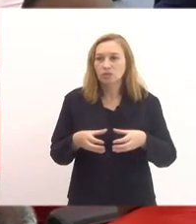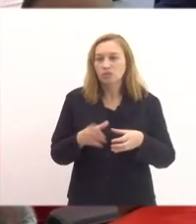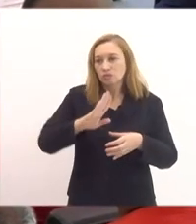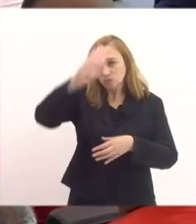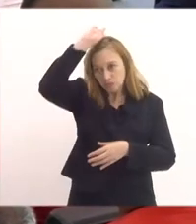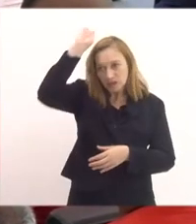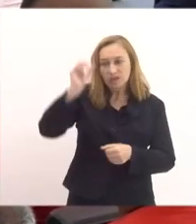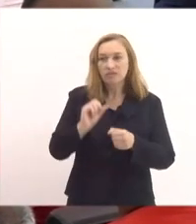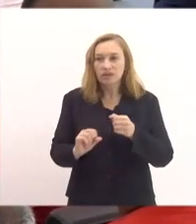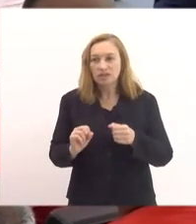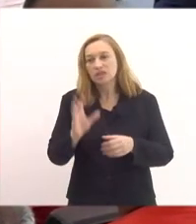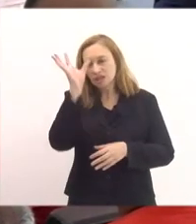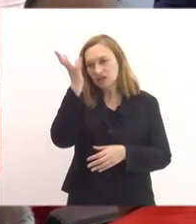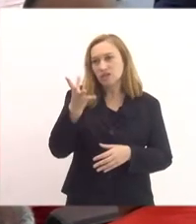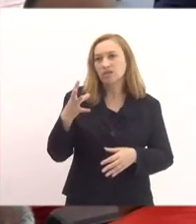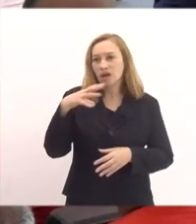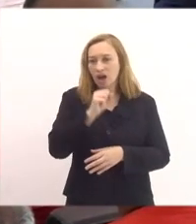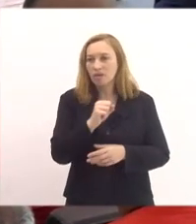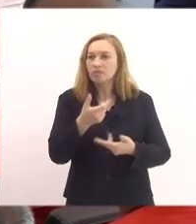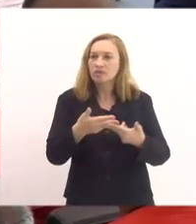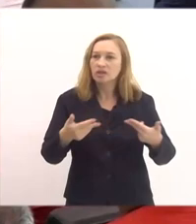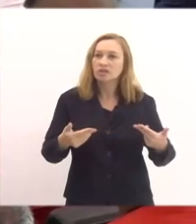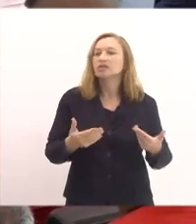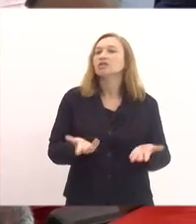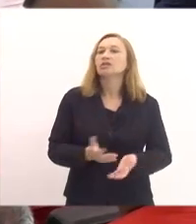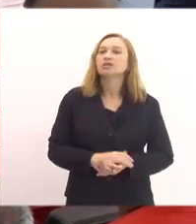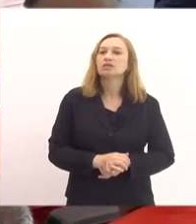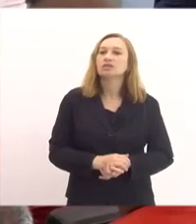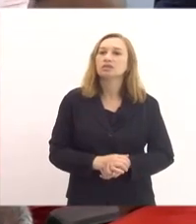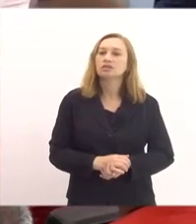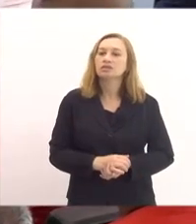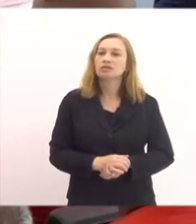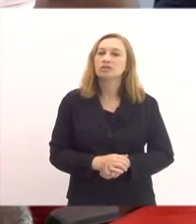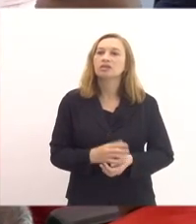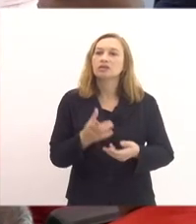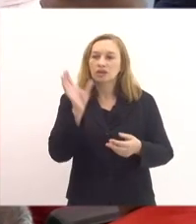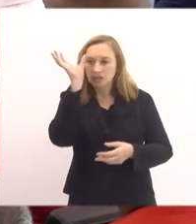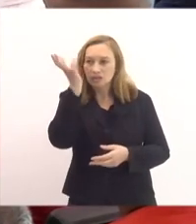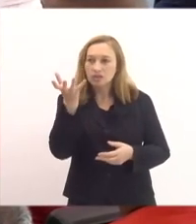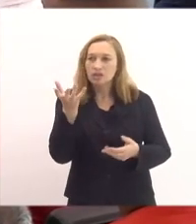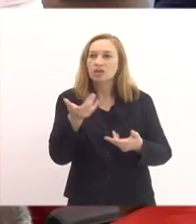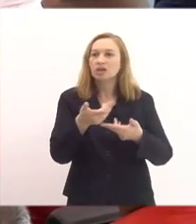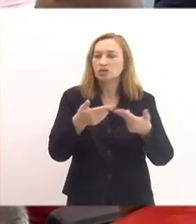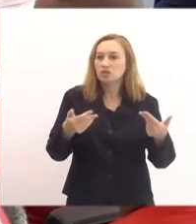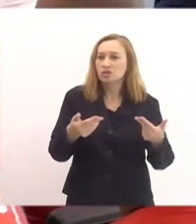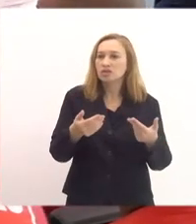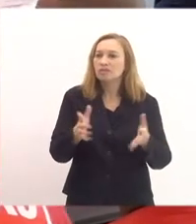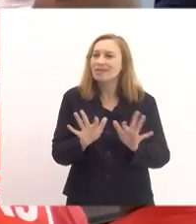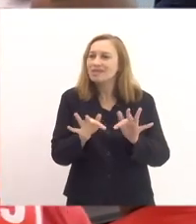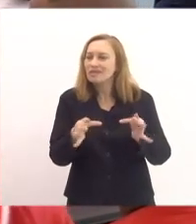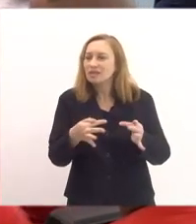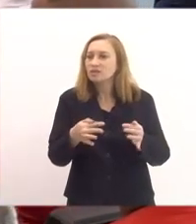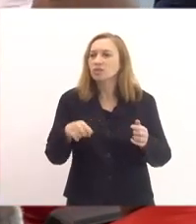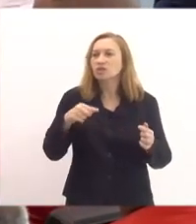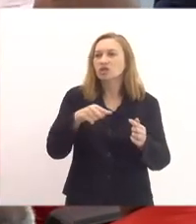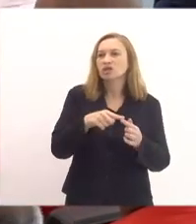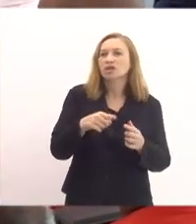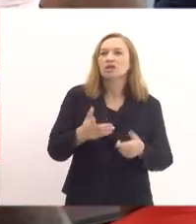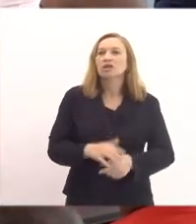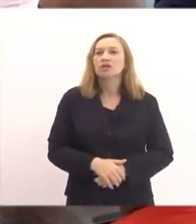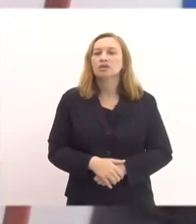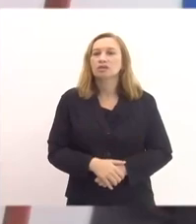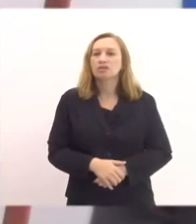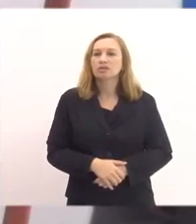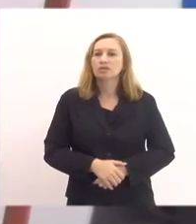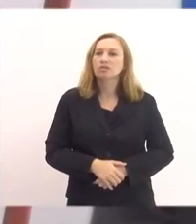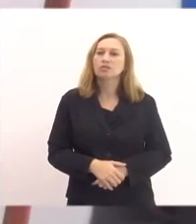gente tem conseguido resolver muito caso, claro, concursos macro, mas a gente está resolvendo muita coisa pontual, assim, de forma muito objetiva. E aí estabelecer,